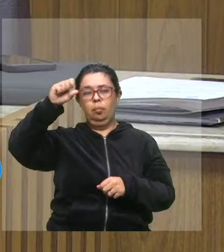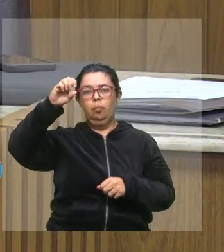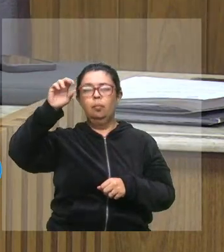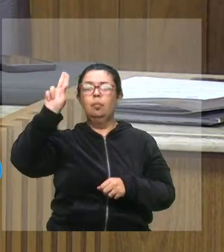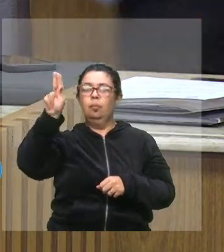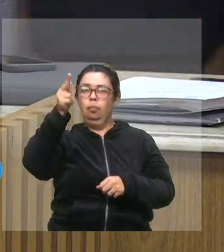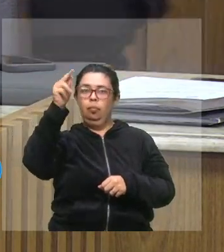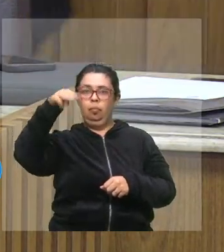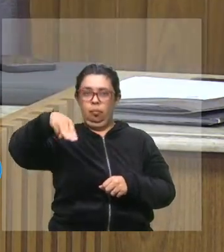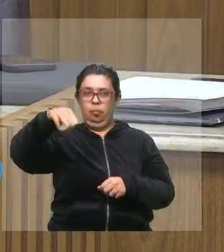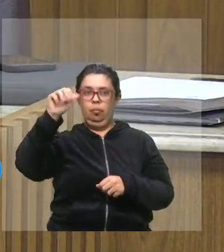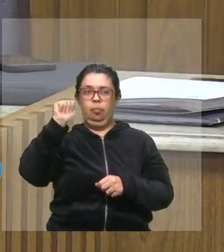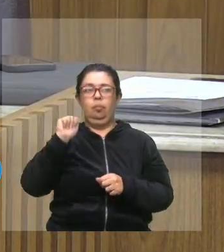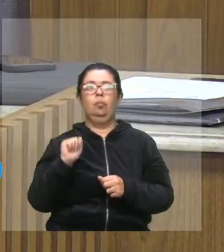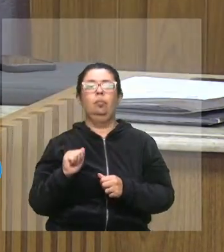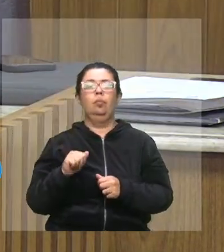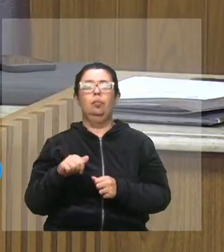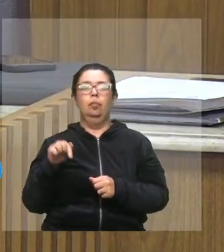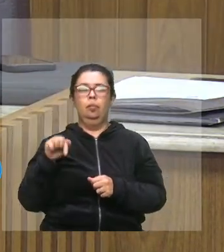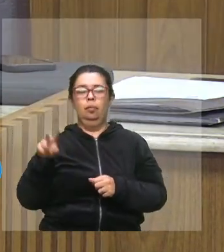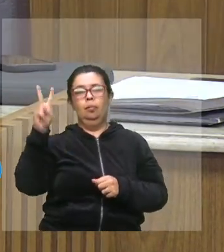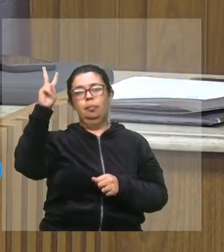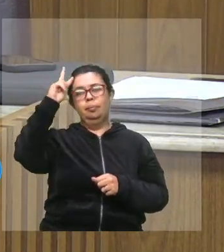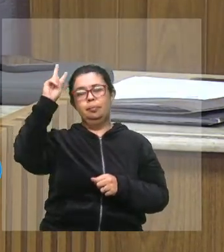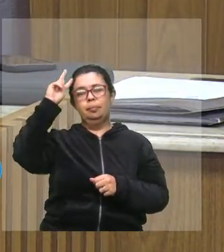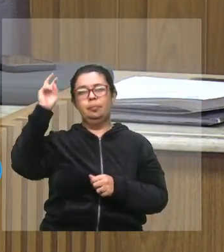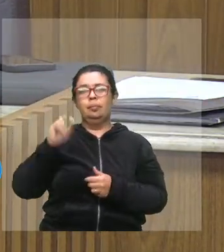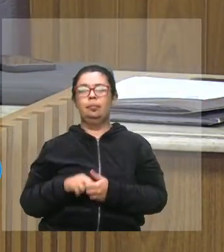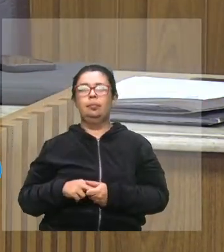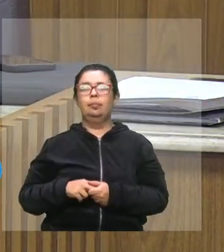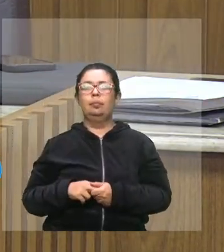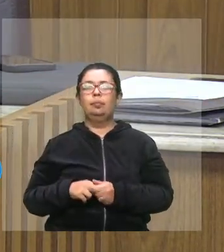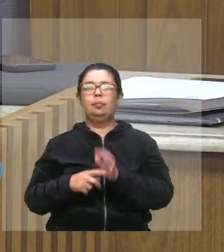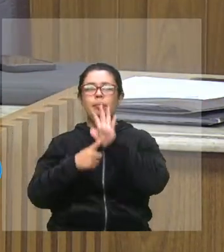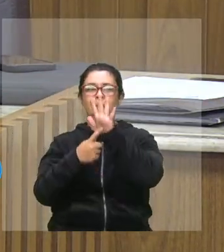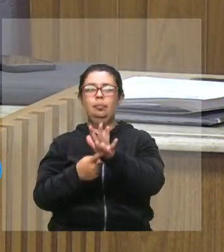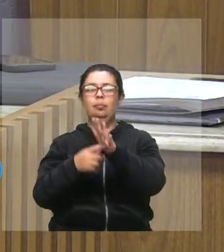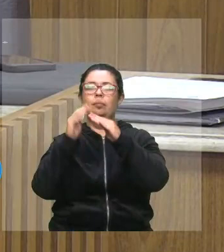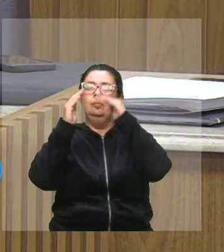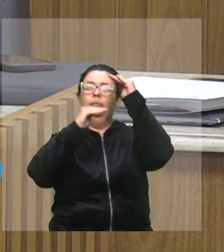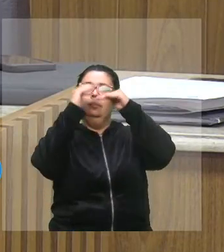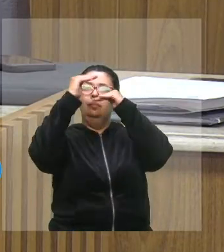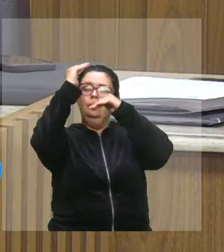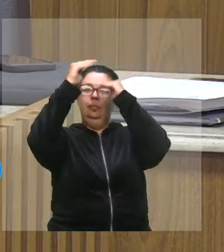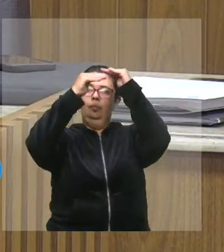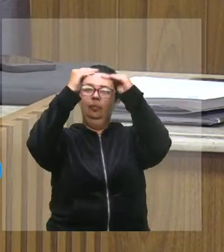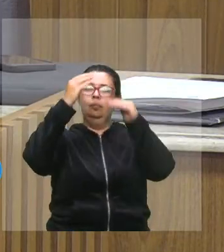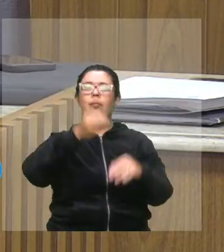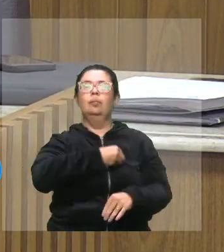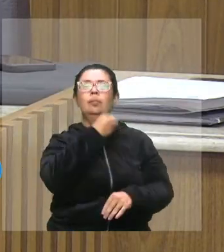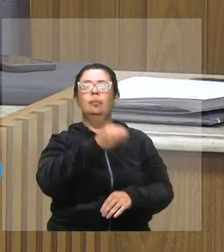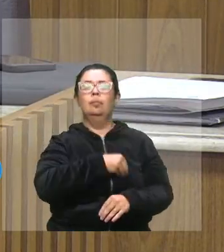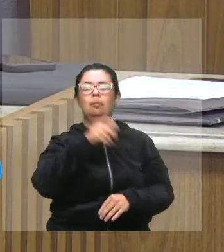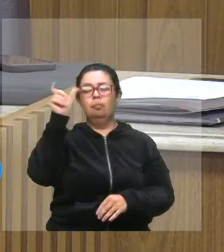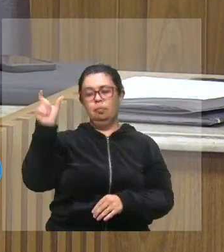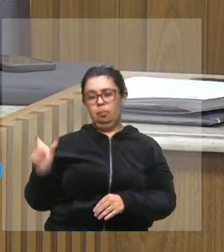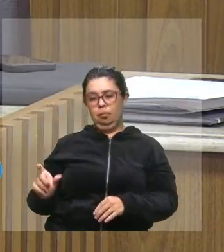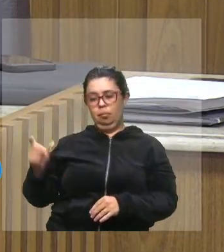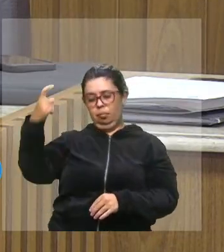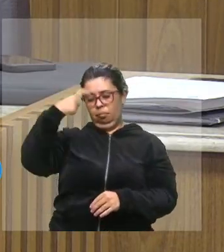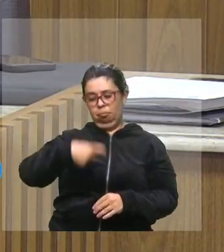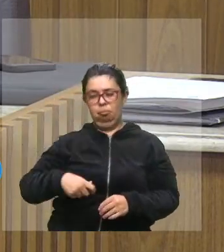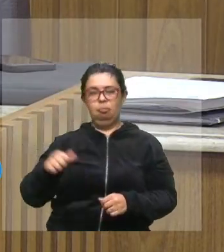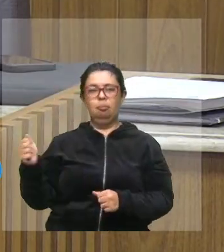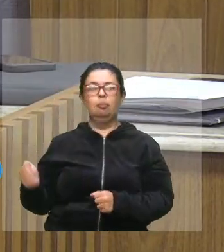Assis. Em breve, esse breve histórico demonstra o desenvolvimento da vida pessoal e profissional da nossa